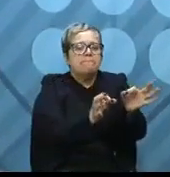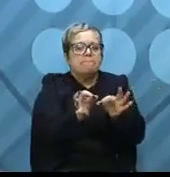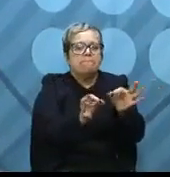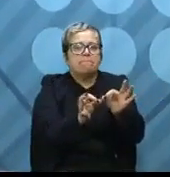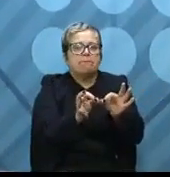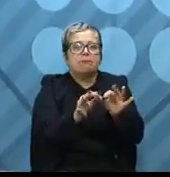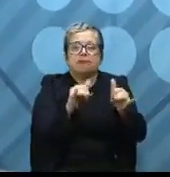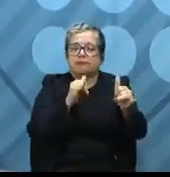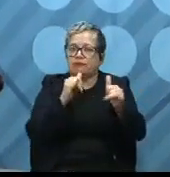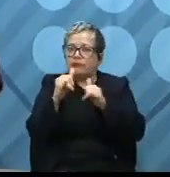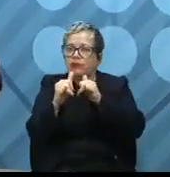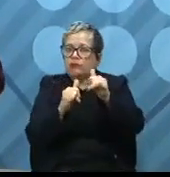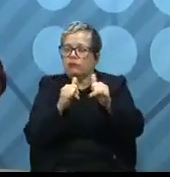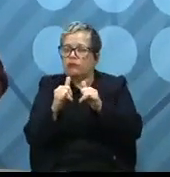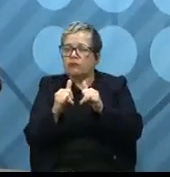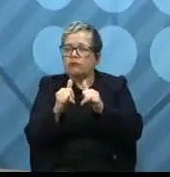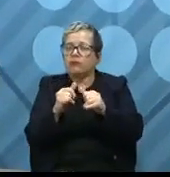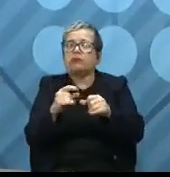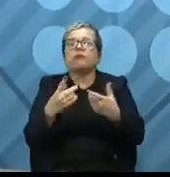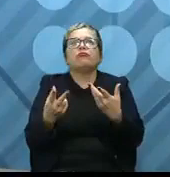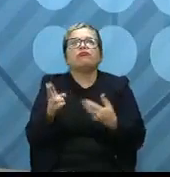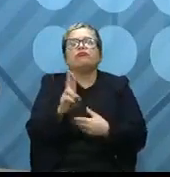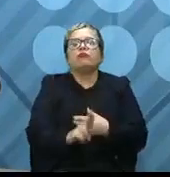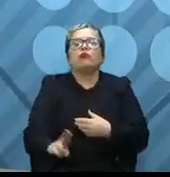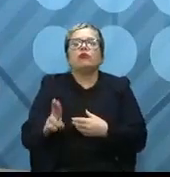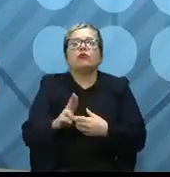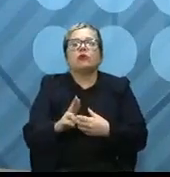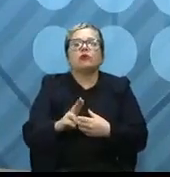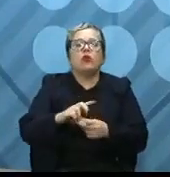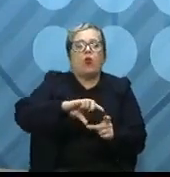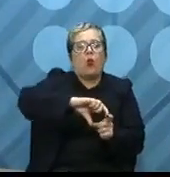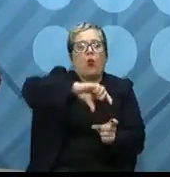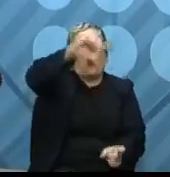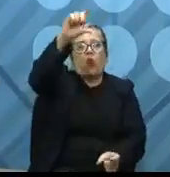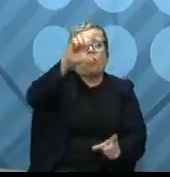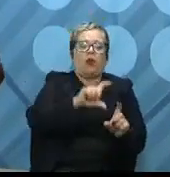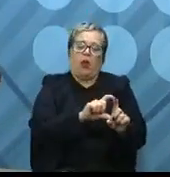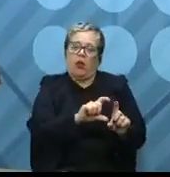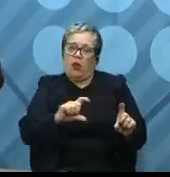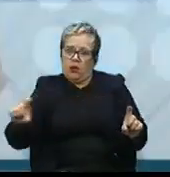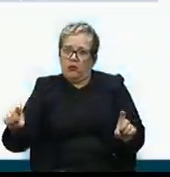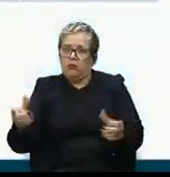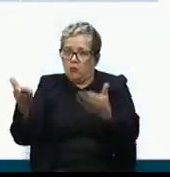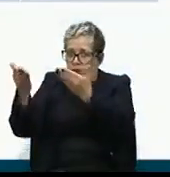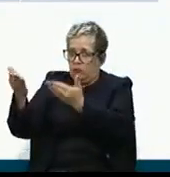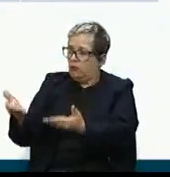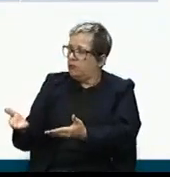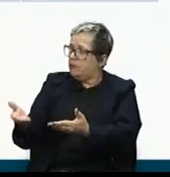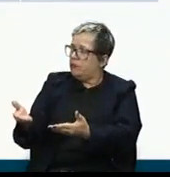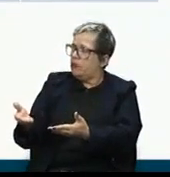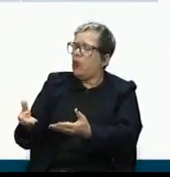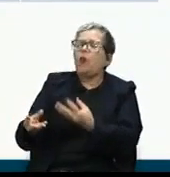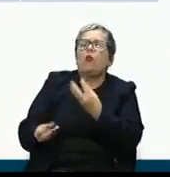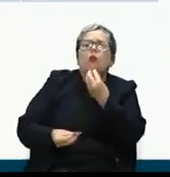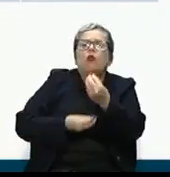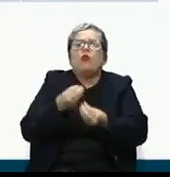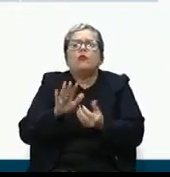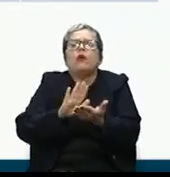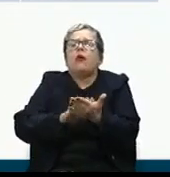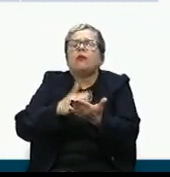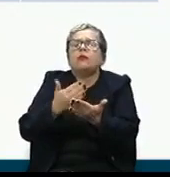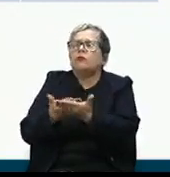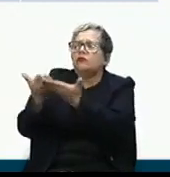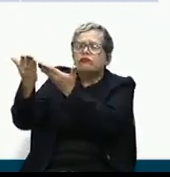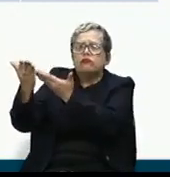as informações dadas por meio de linhas e colunas. Vamos voltar à situação problema. Como nós poderíamos